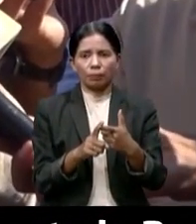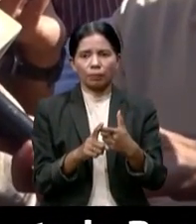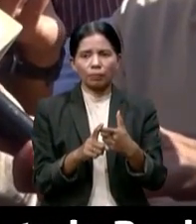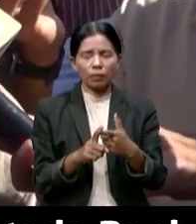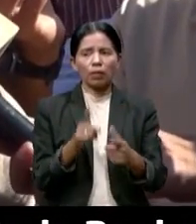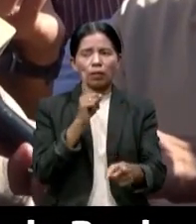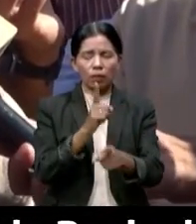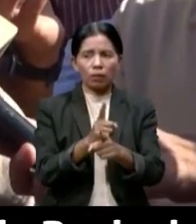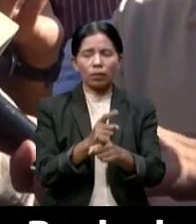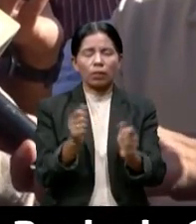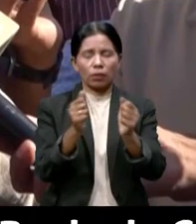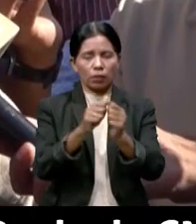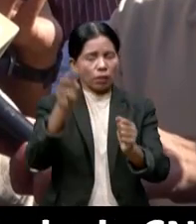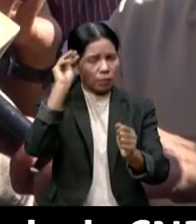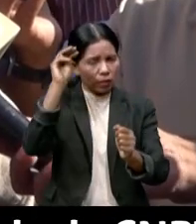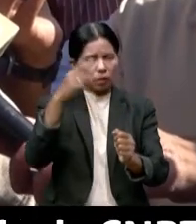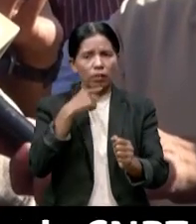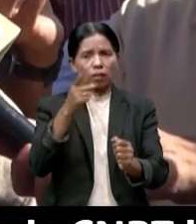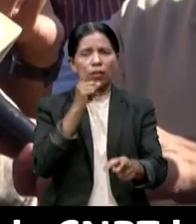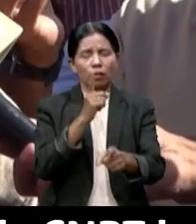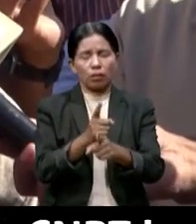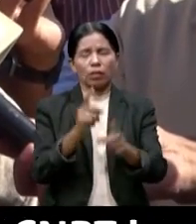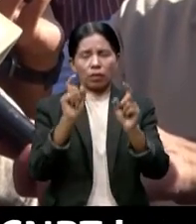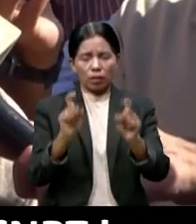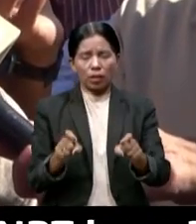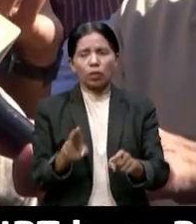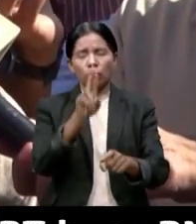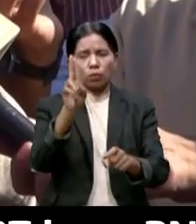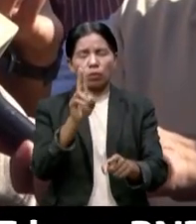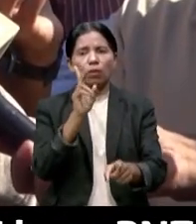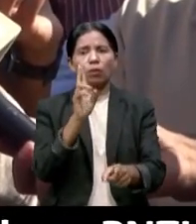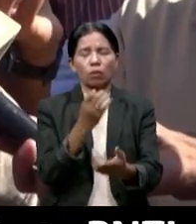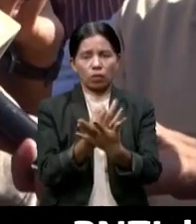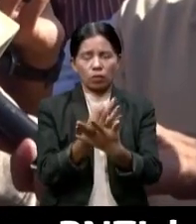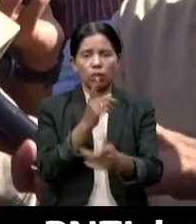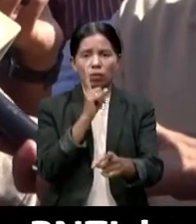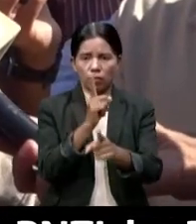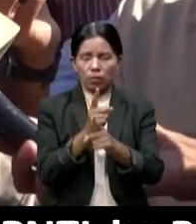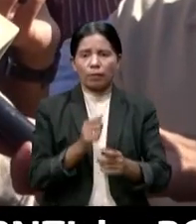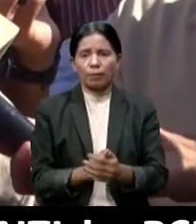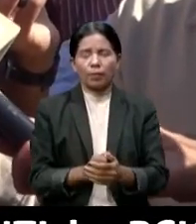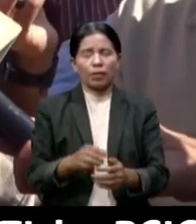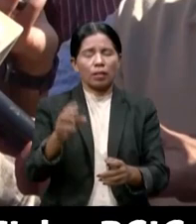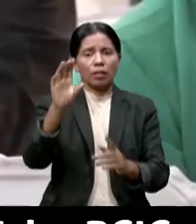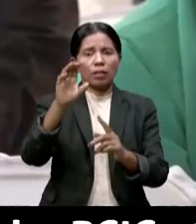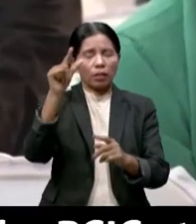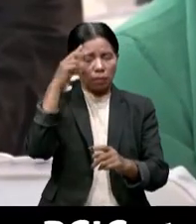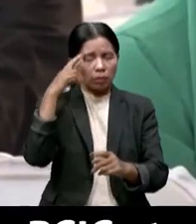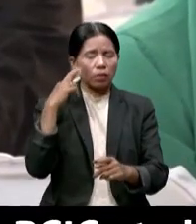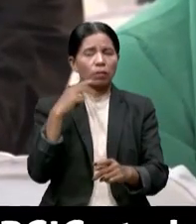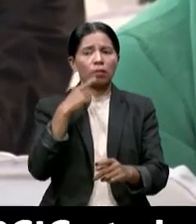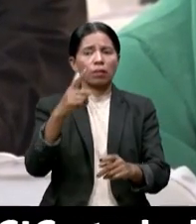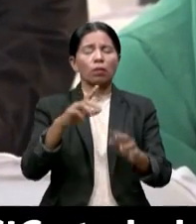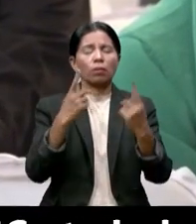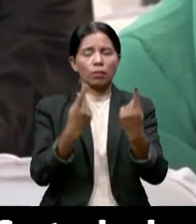claro, pode ser ministro até ter loja, claro, tem que gastar a loja de dia. Se festar uma questão na existência de empresa pública